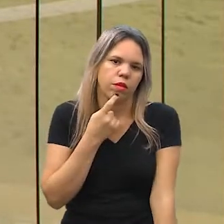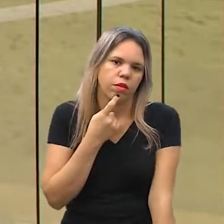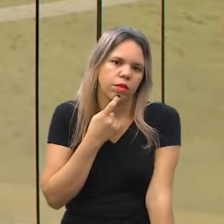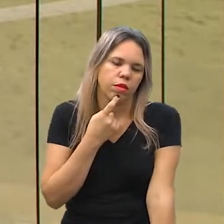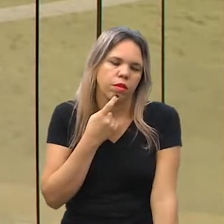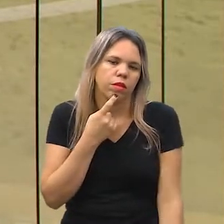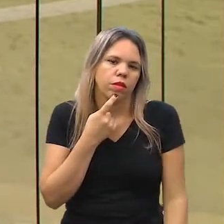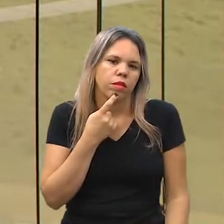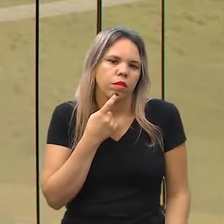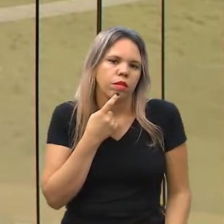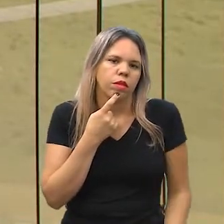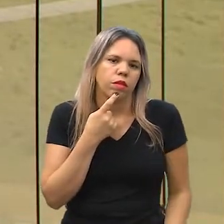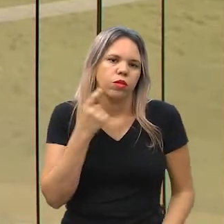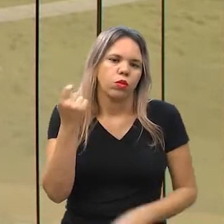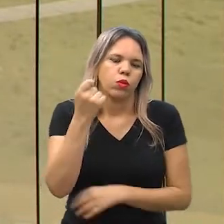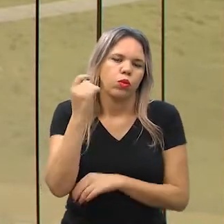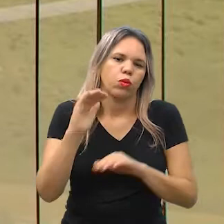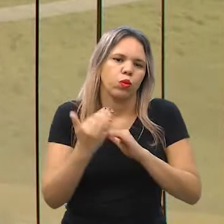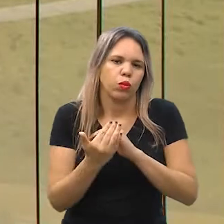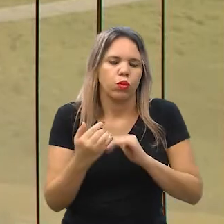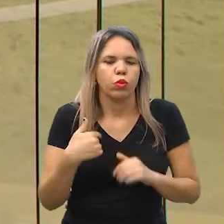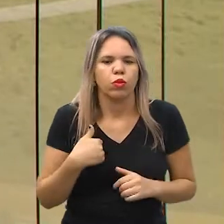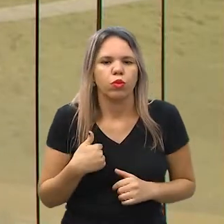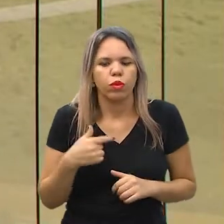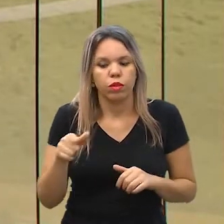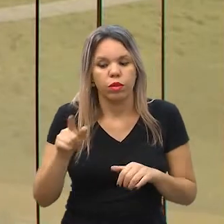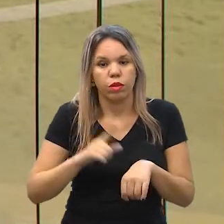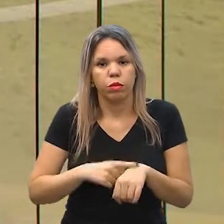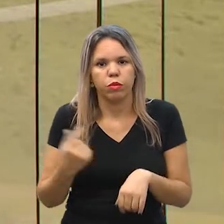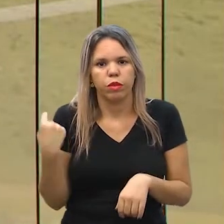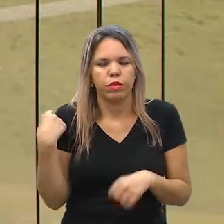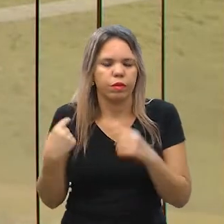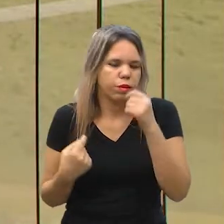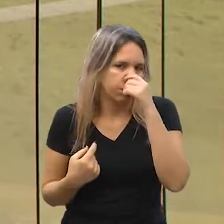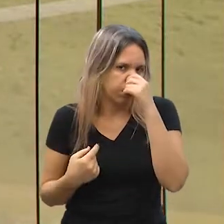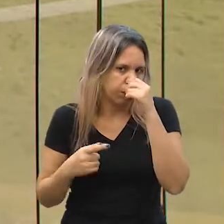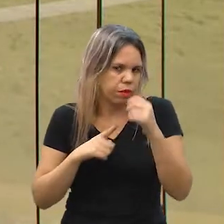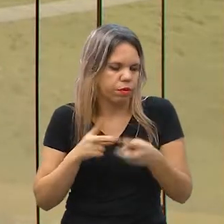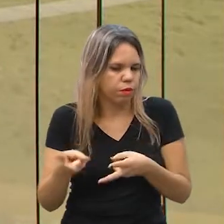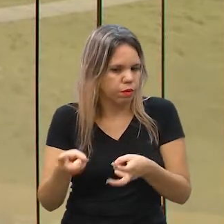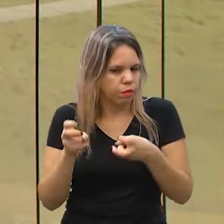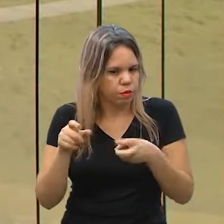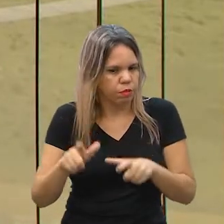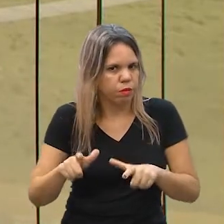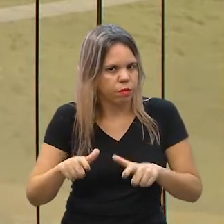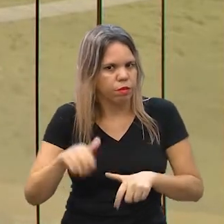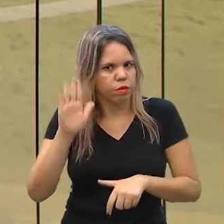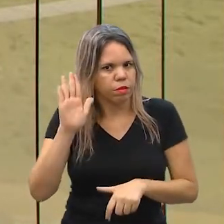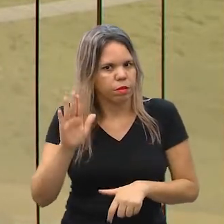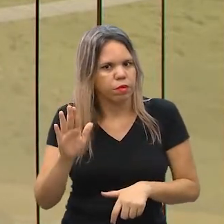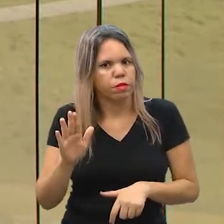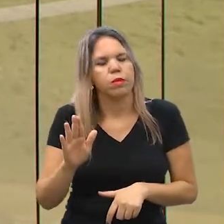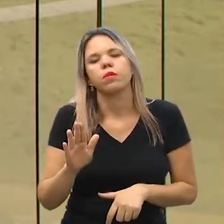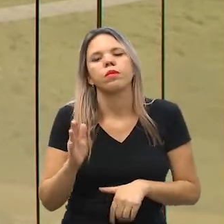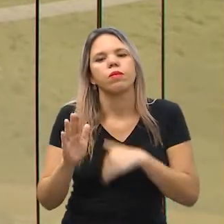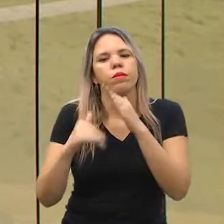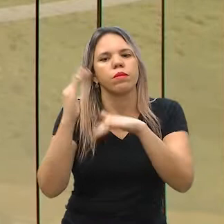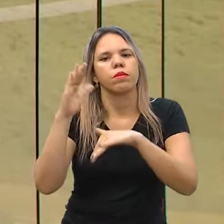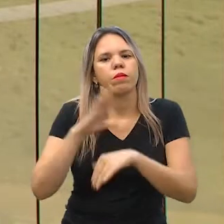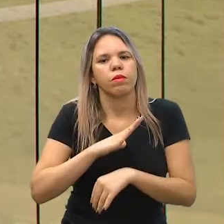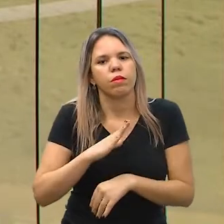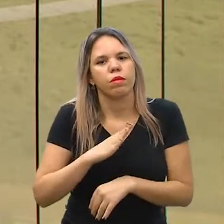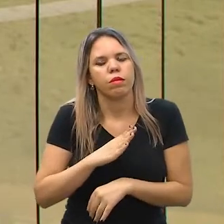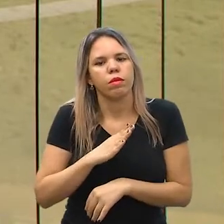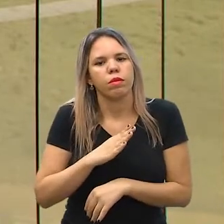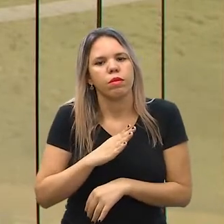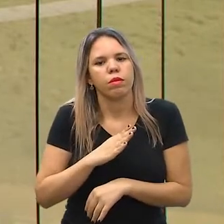de Campinas, e na região sul foi onde eu, naquele momento, eu tive a percepção que era a região que mais iria se